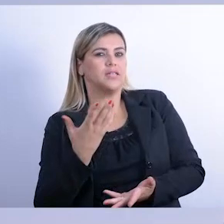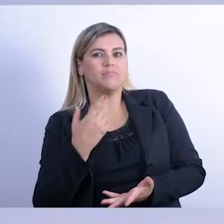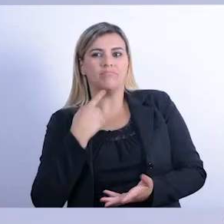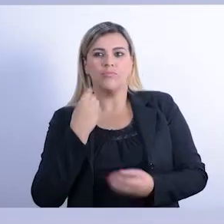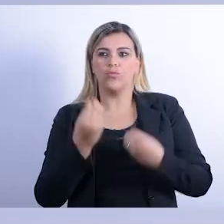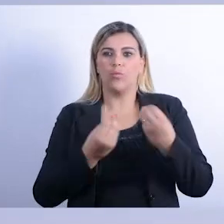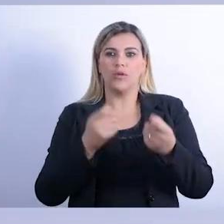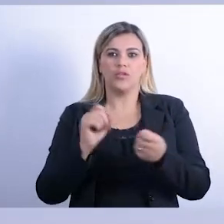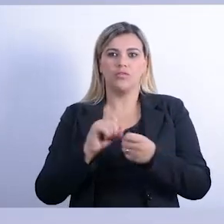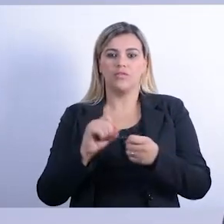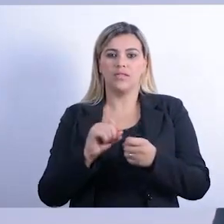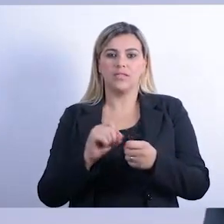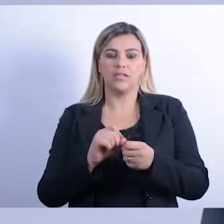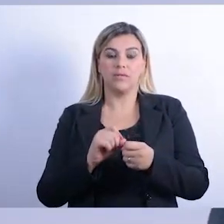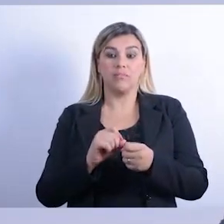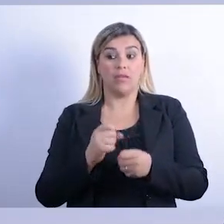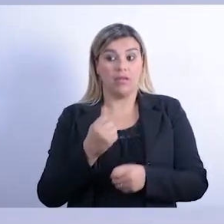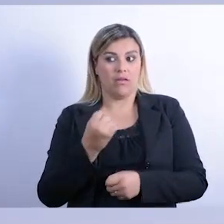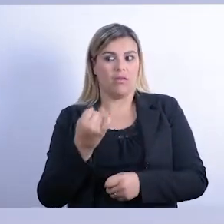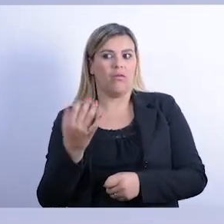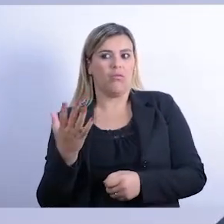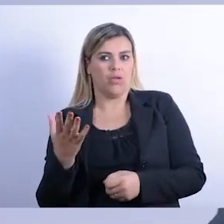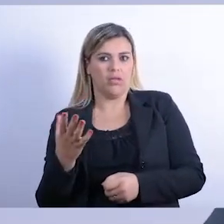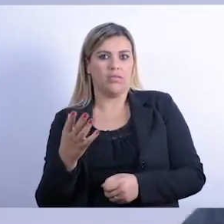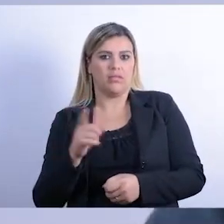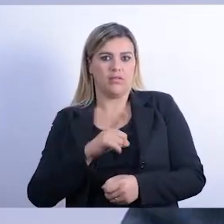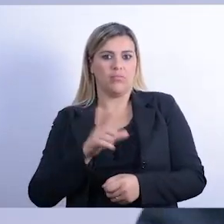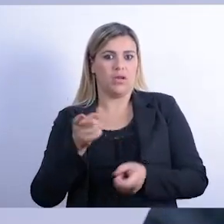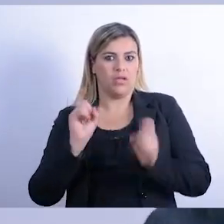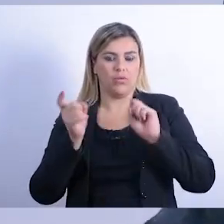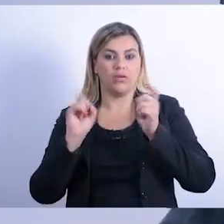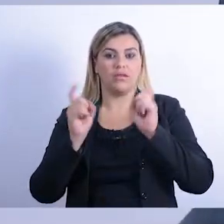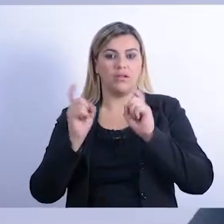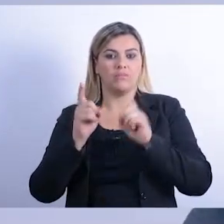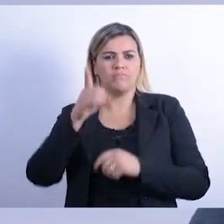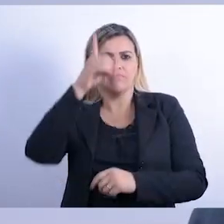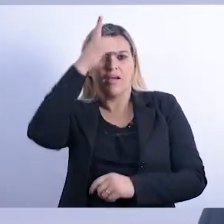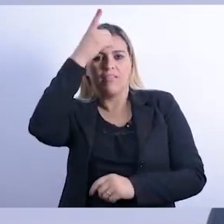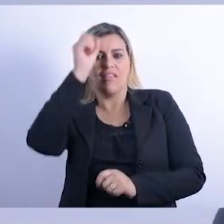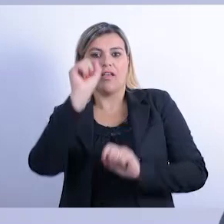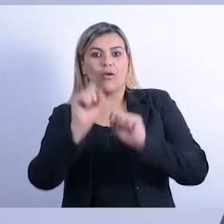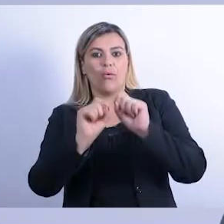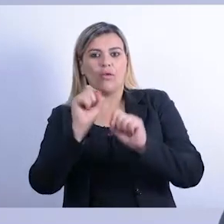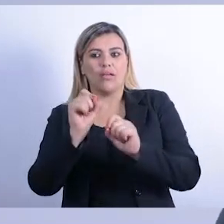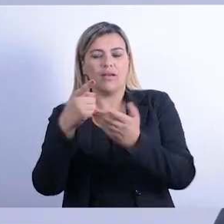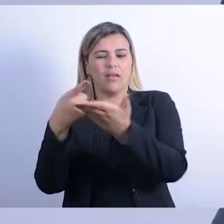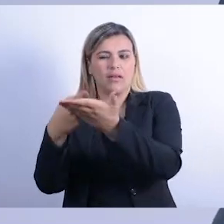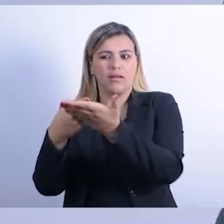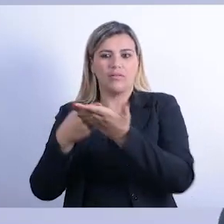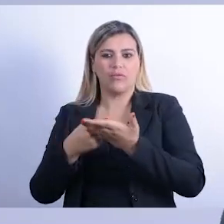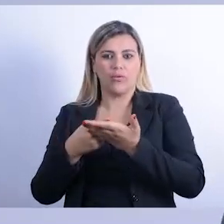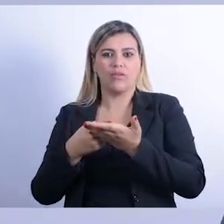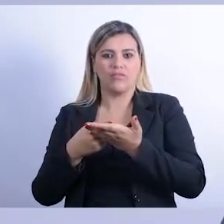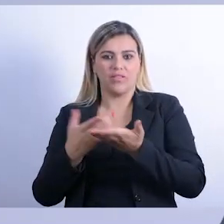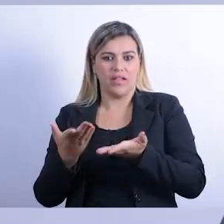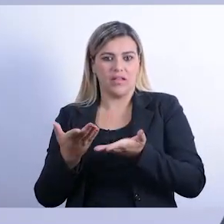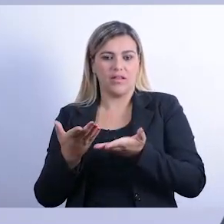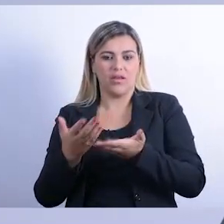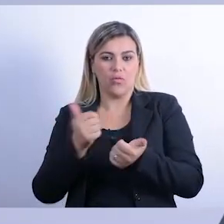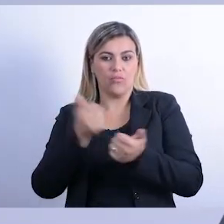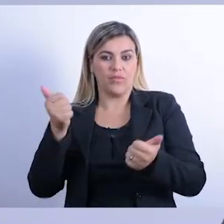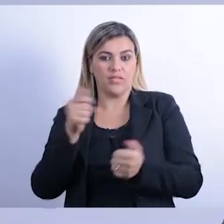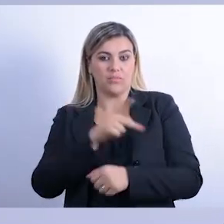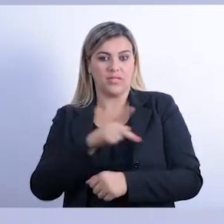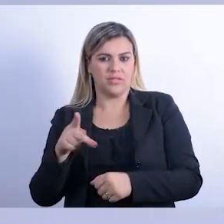assim, ia ser uma coisa simplérrima. Aí alguém, numa reunião lá, alguém teve a ideia de convidar